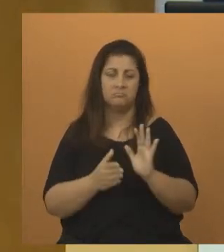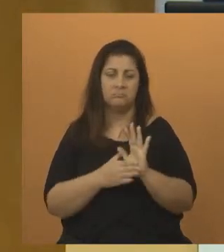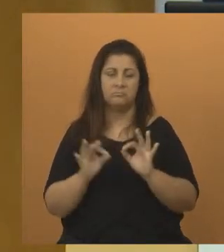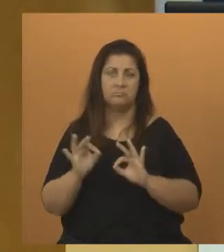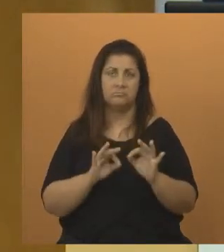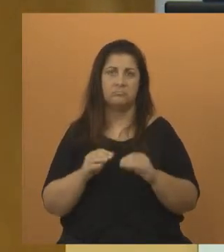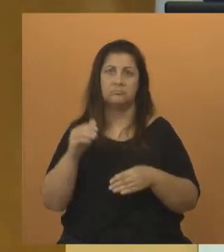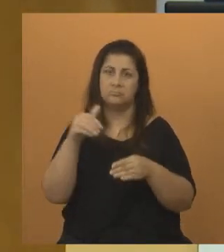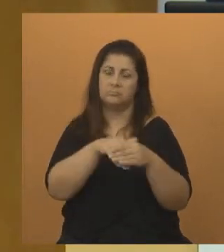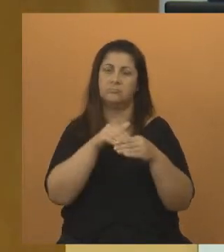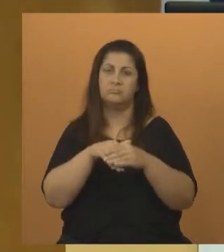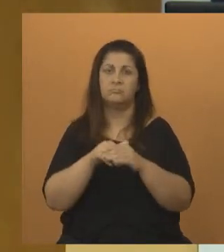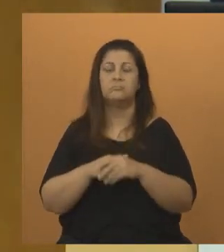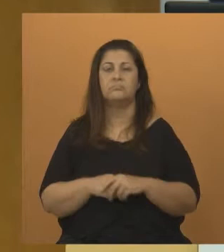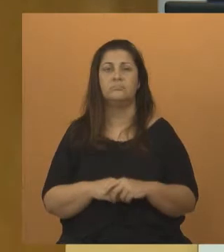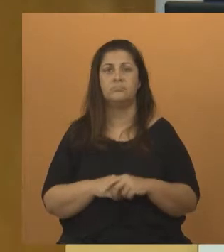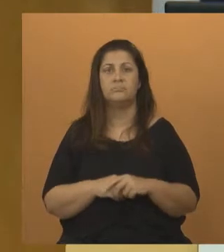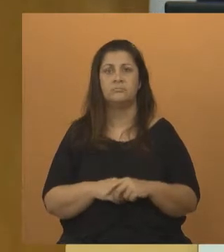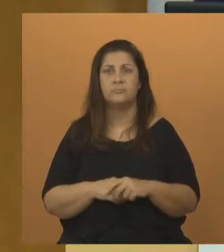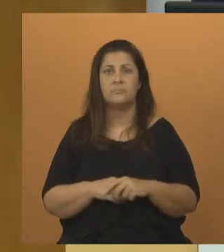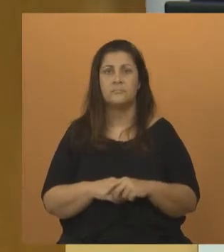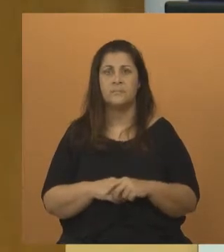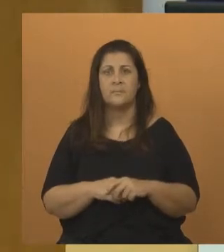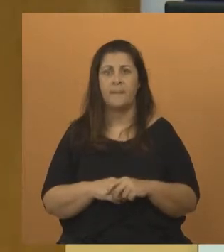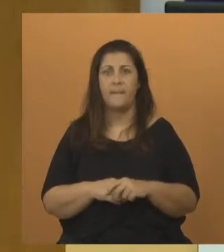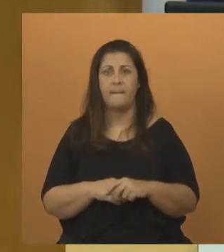seja, a votação desse projeto, né?